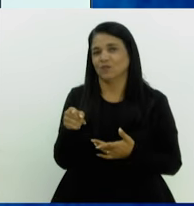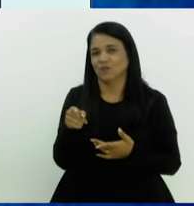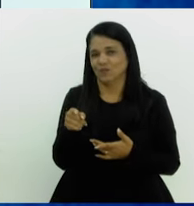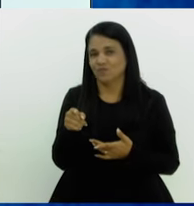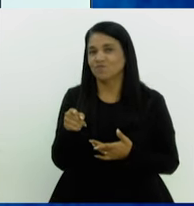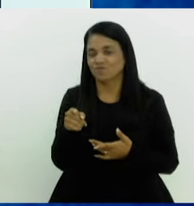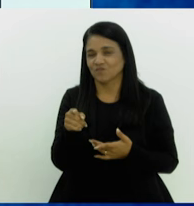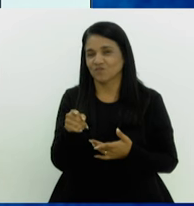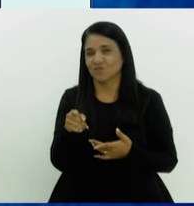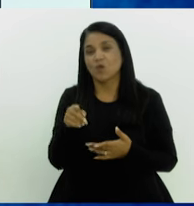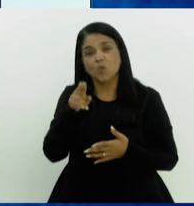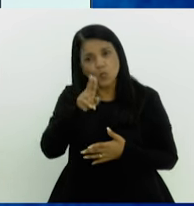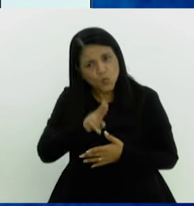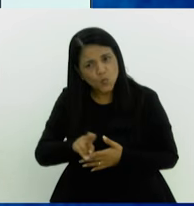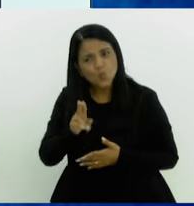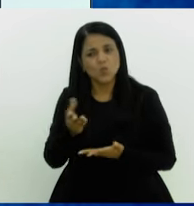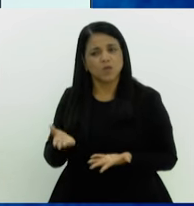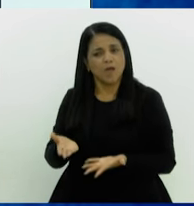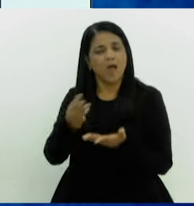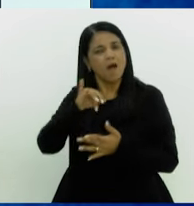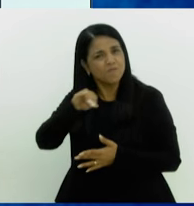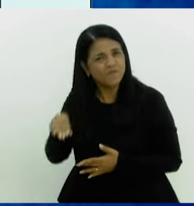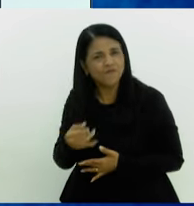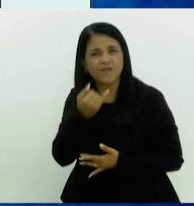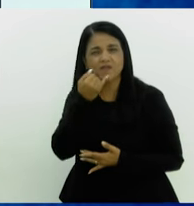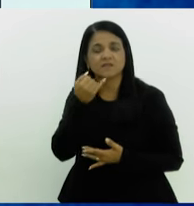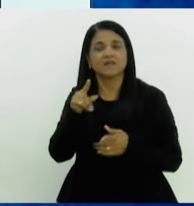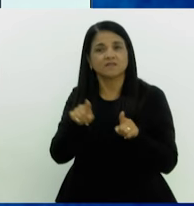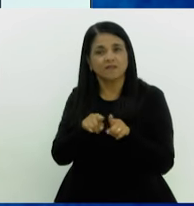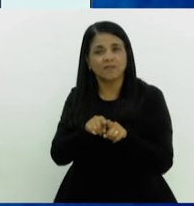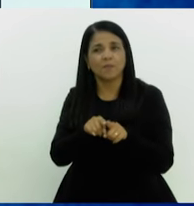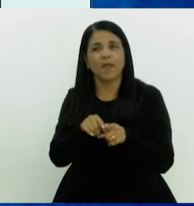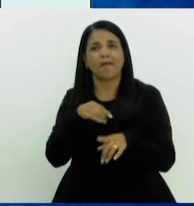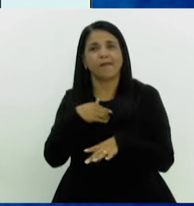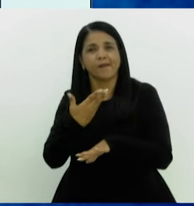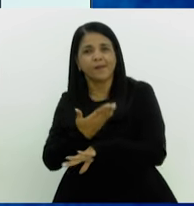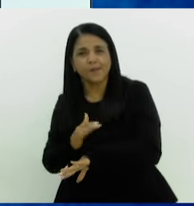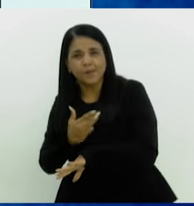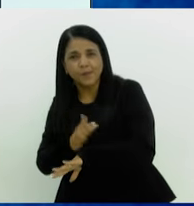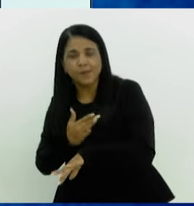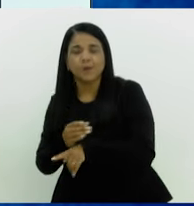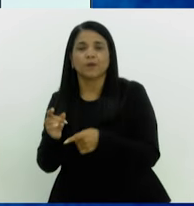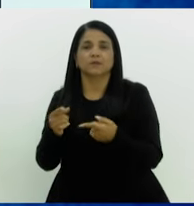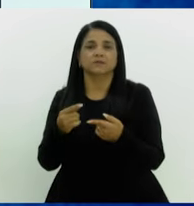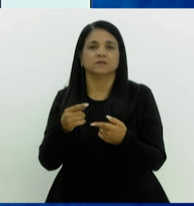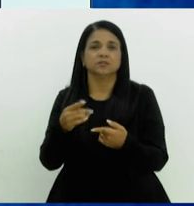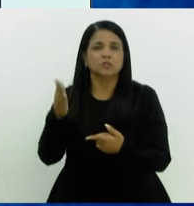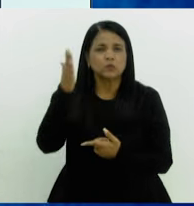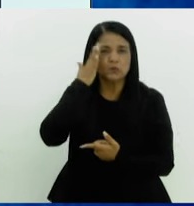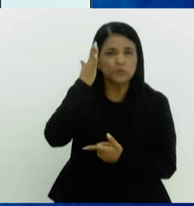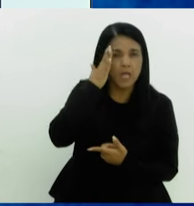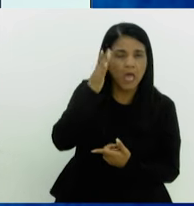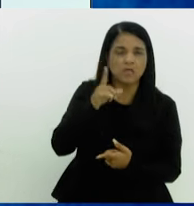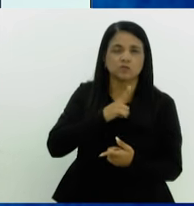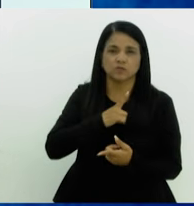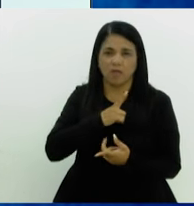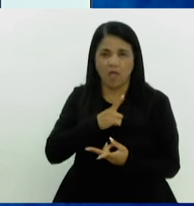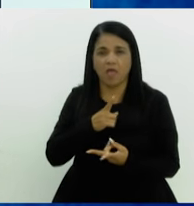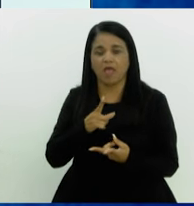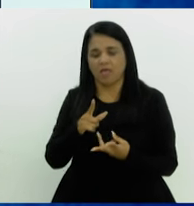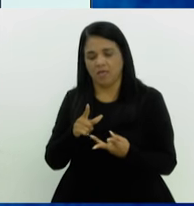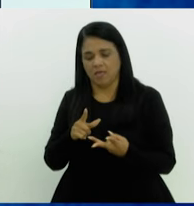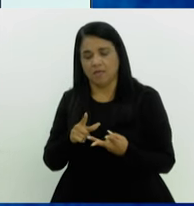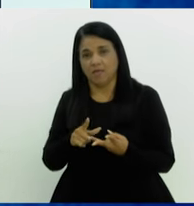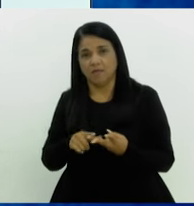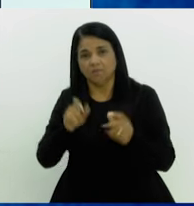para vocês utilizem tem também boas práticas na plataforma casos de muito sucesso e aí na próxima no